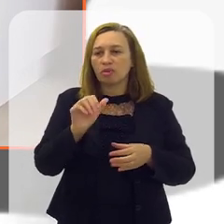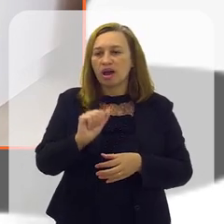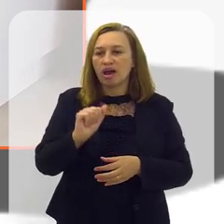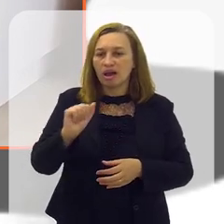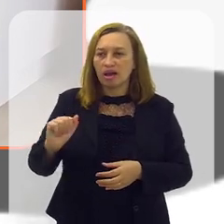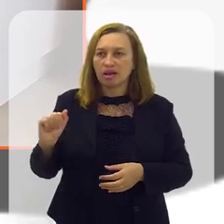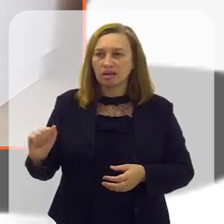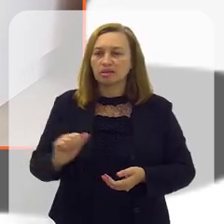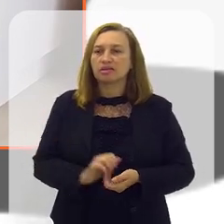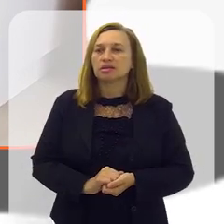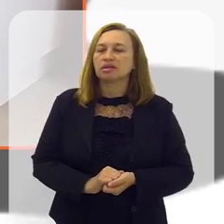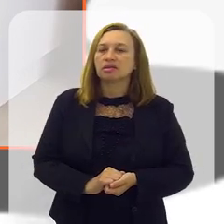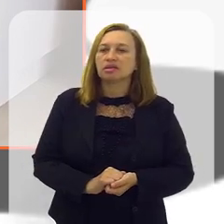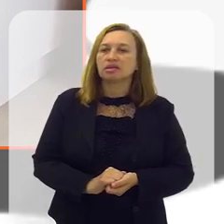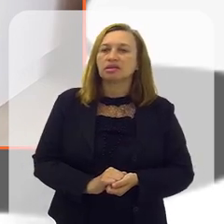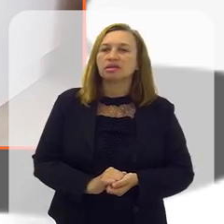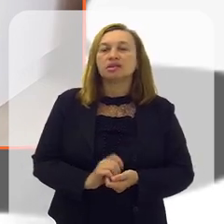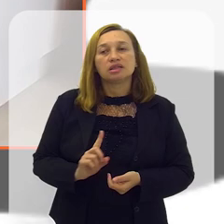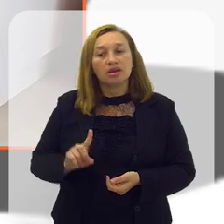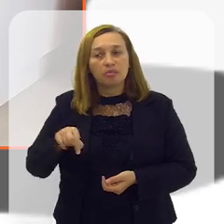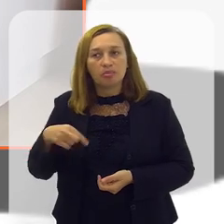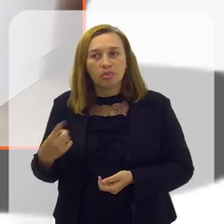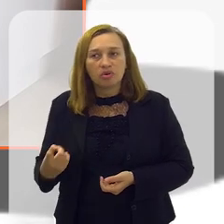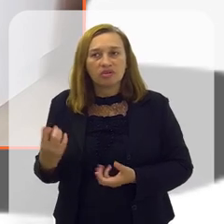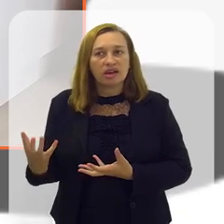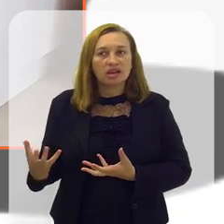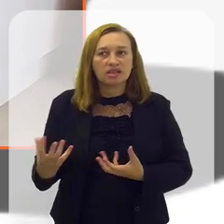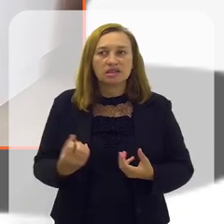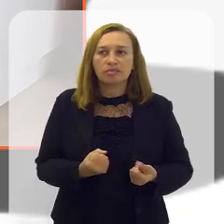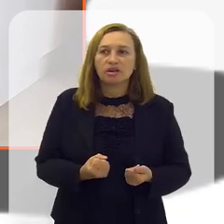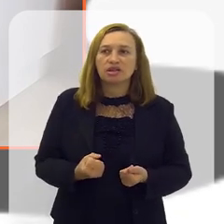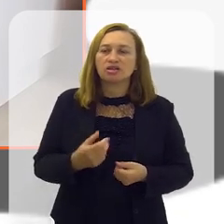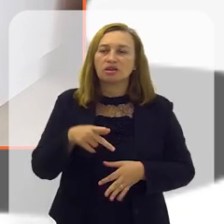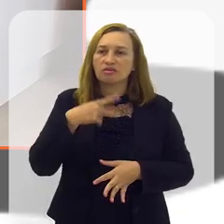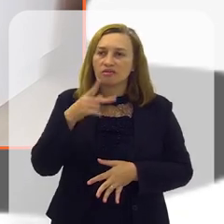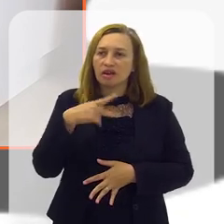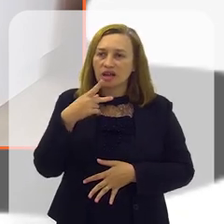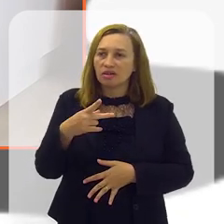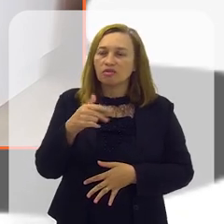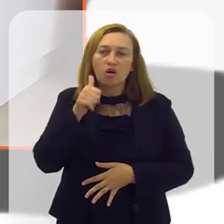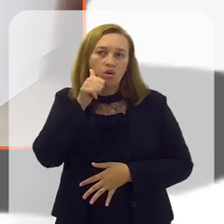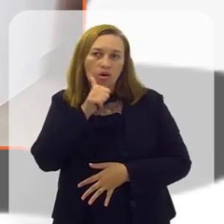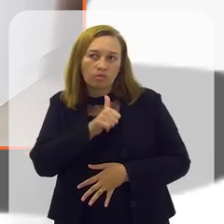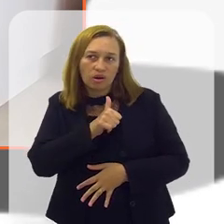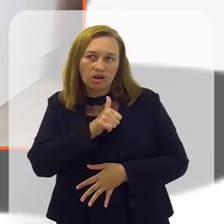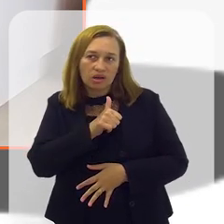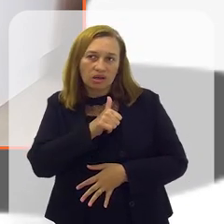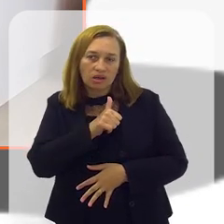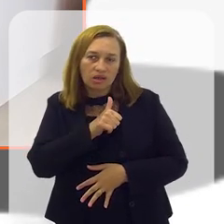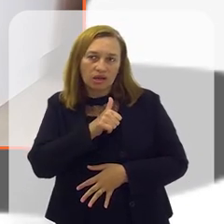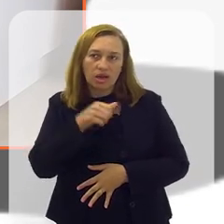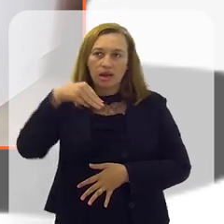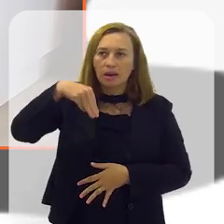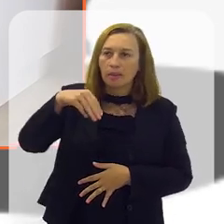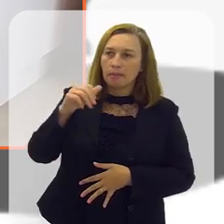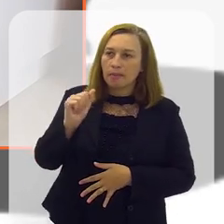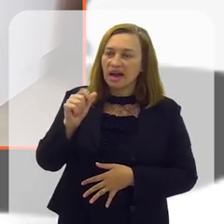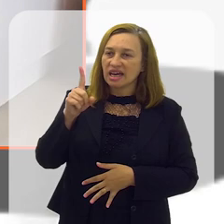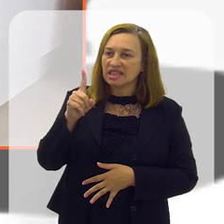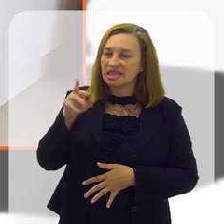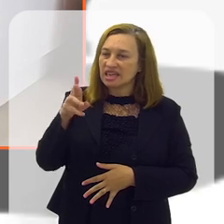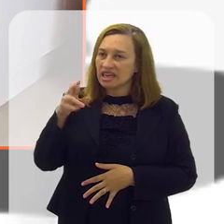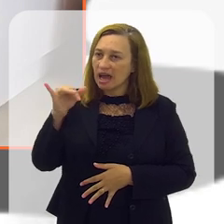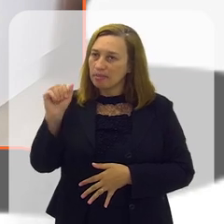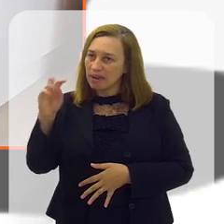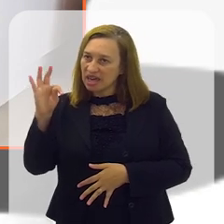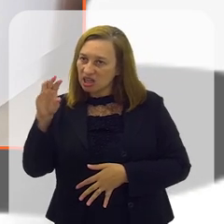em Alcoólicos Anônimos. E a partir dali ela vai recebendo o que a gente também chama, né? Se for uma mulher de amadrinhamento, se for um